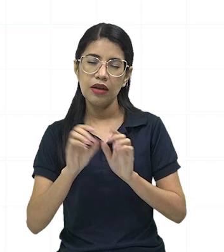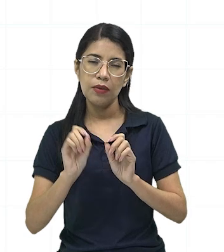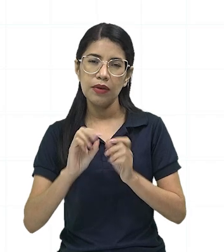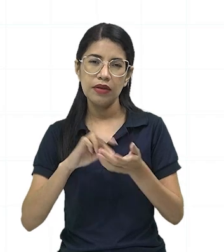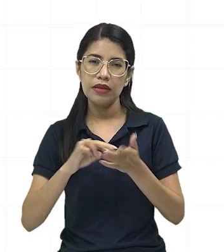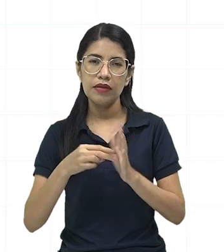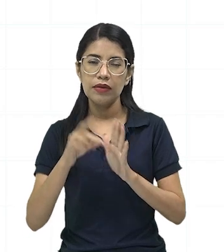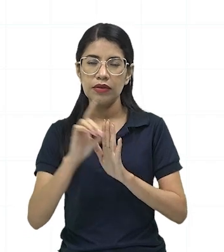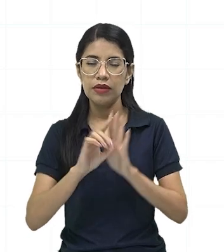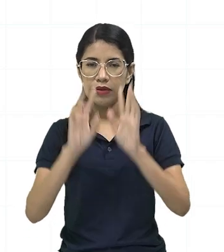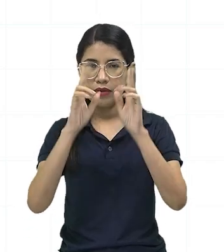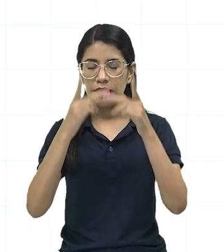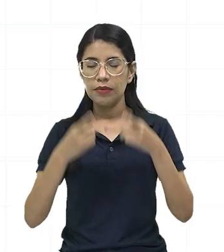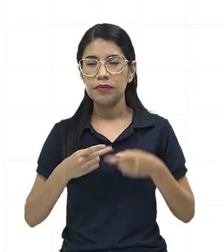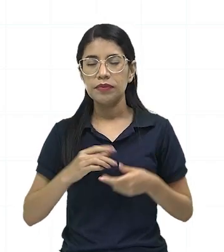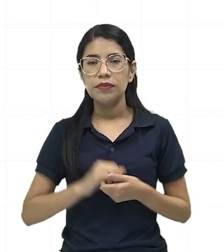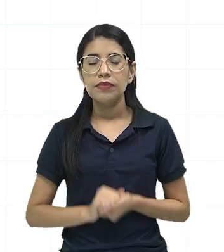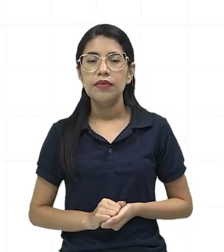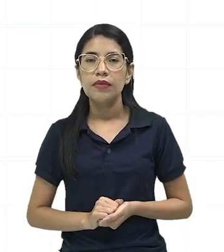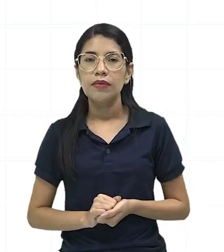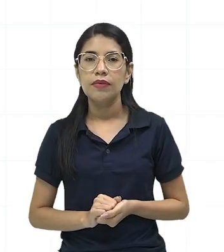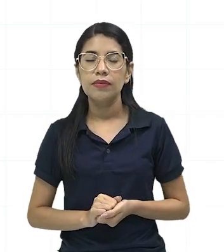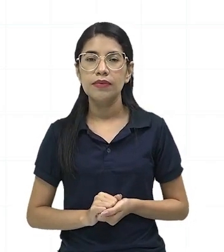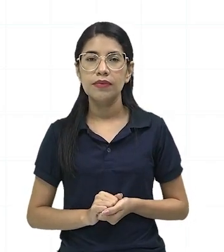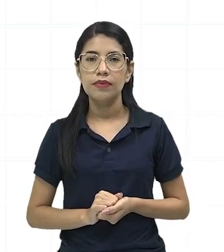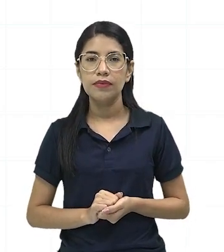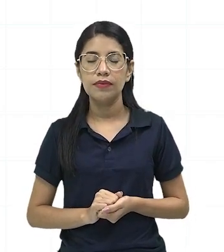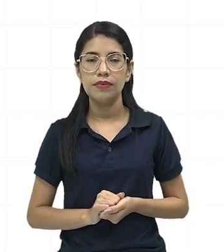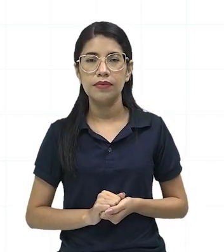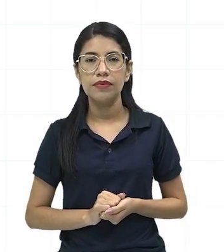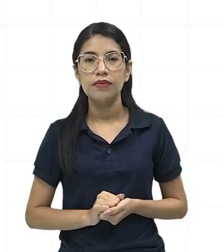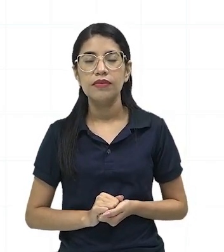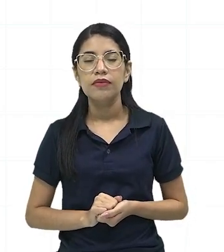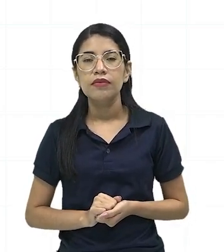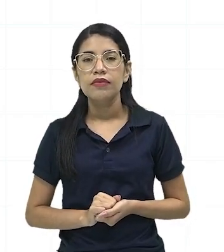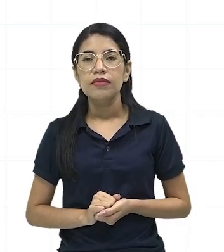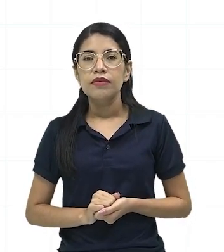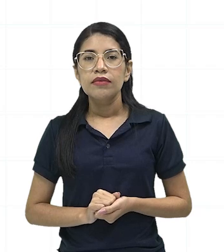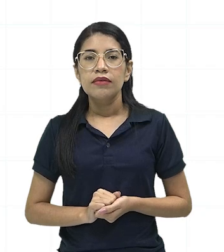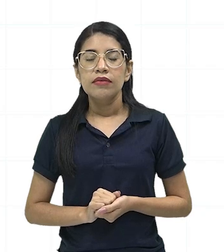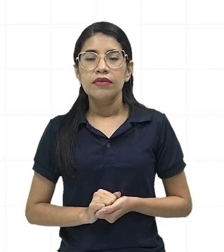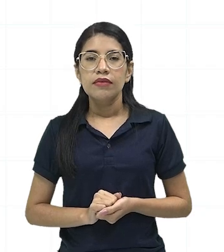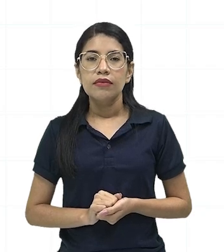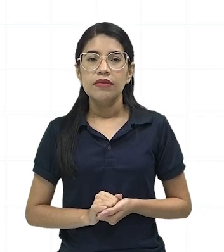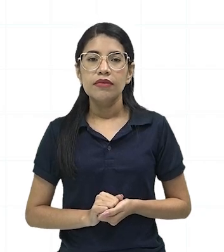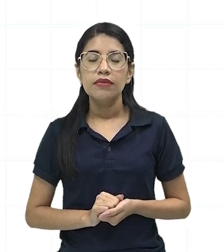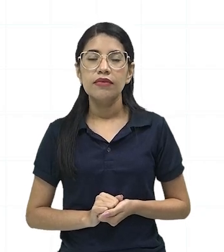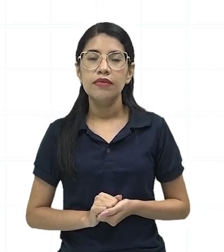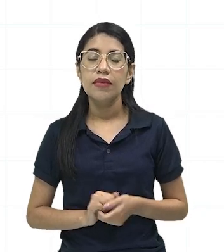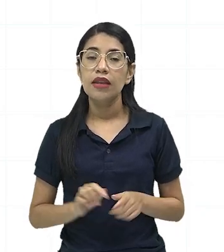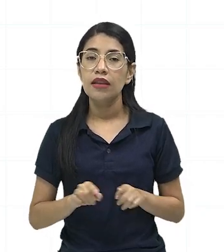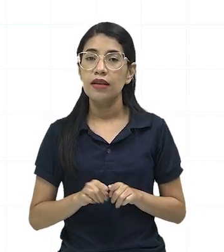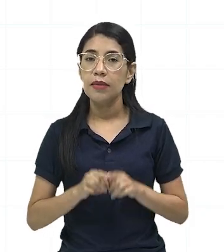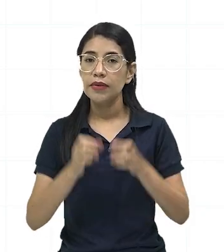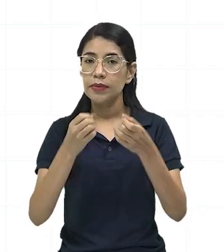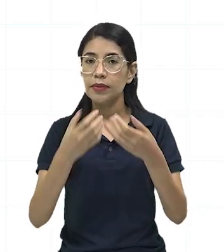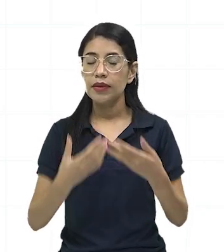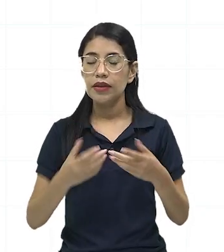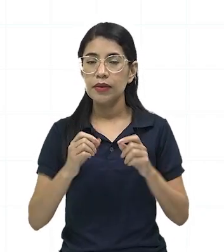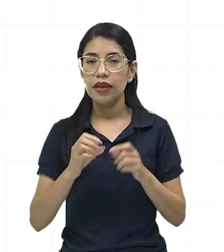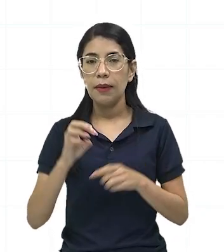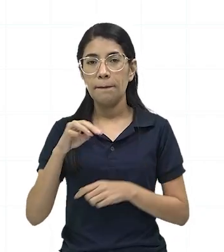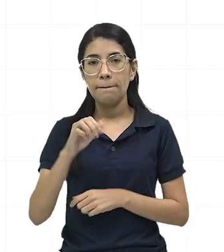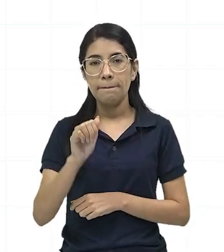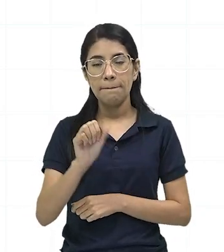regras que dizem que todas as pessoas têm direito a coisas importantes como liberdade, segurança e igualdade. E como eu falei para vocês, o termo mais